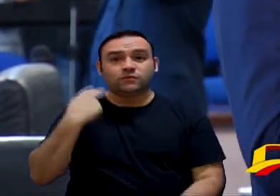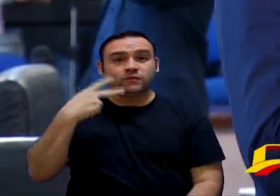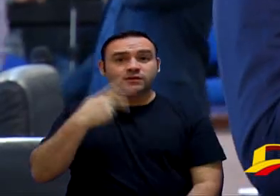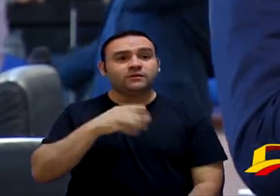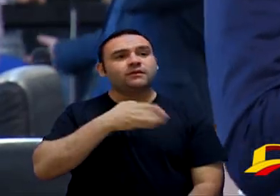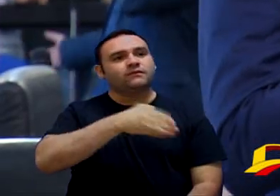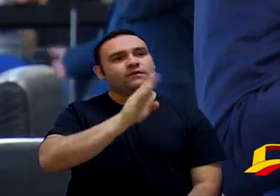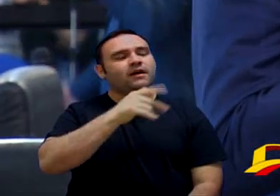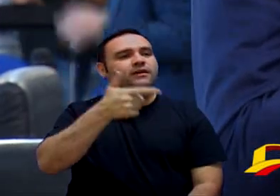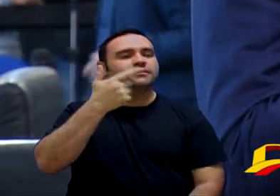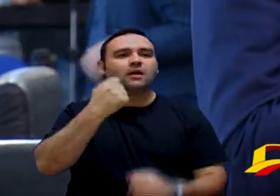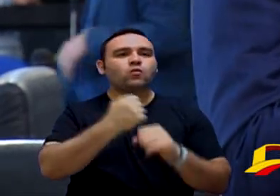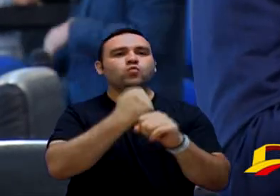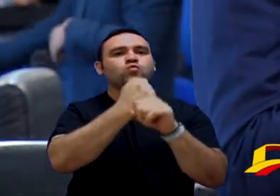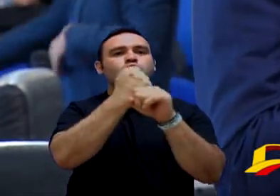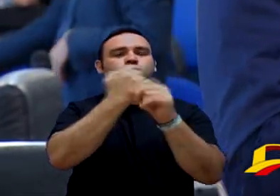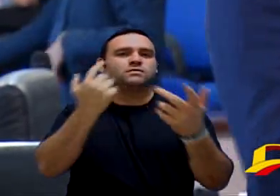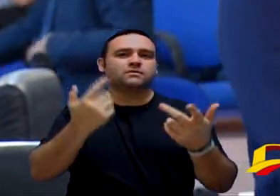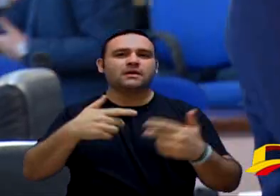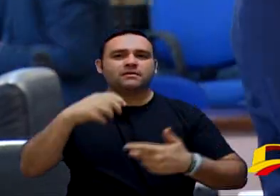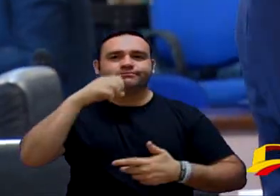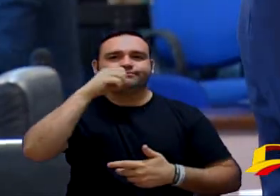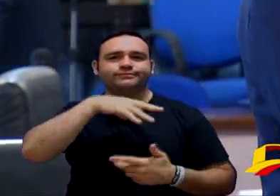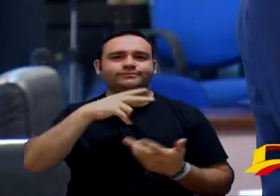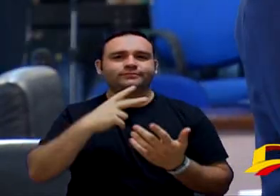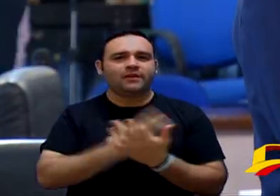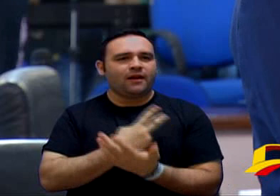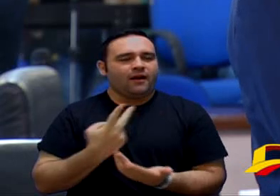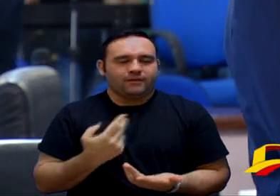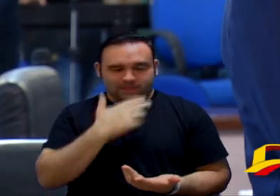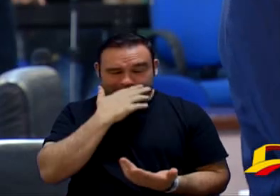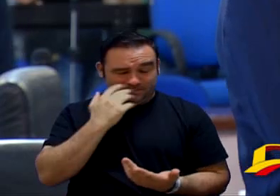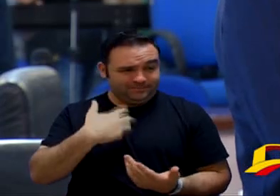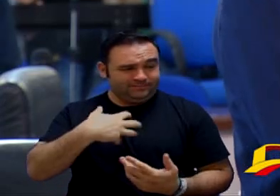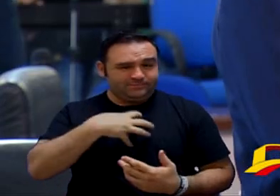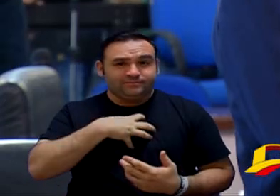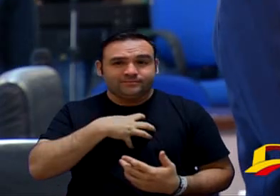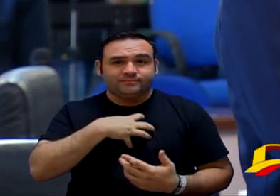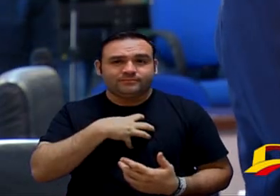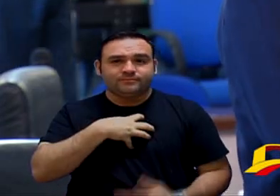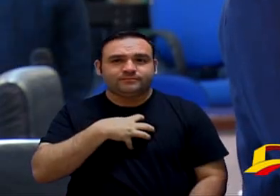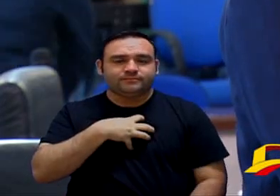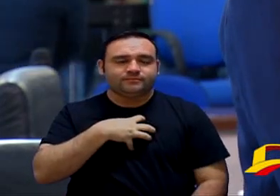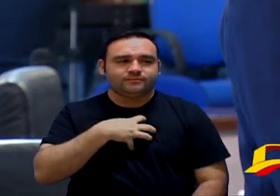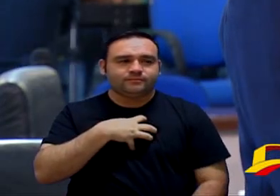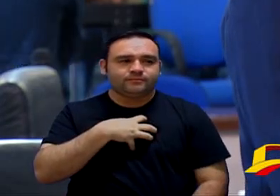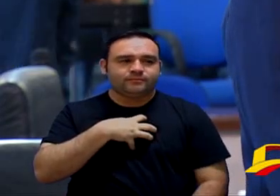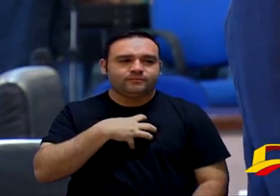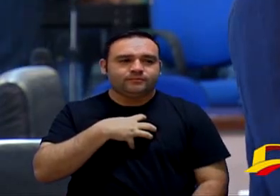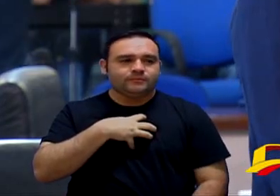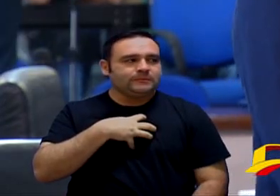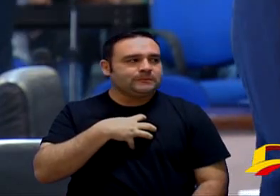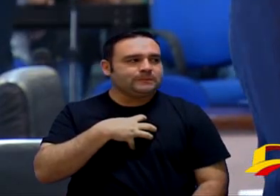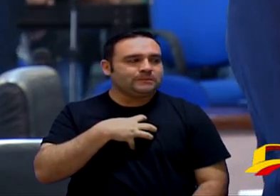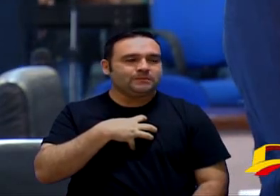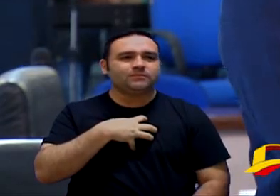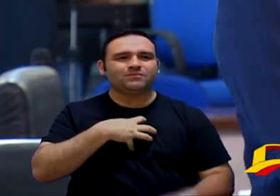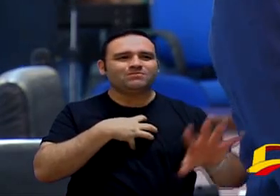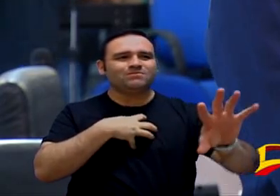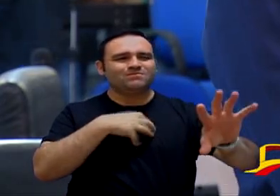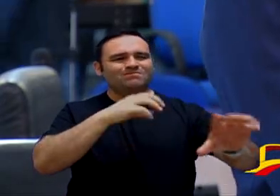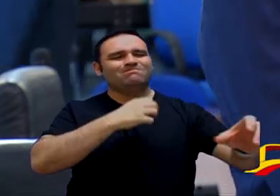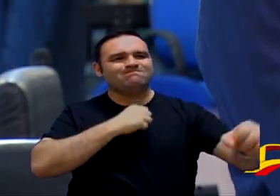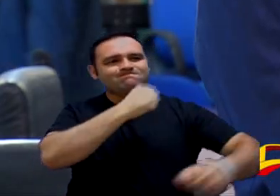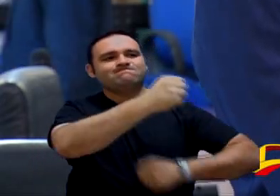vereador vai ali acompanhar uma obra é deselegante Vereador eu eu me senti na sua pele ali